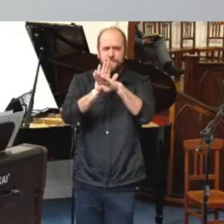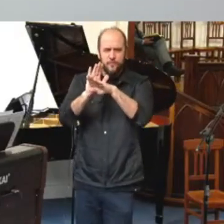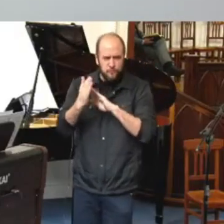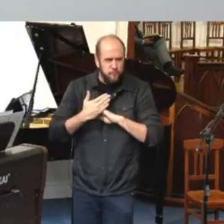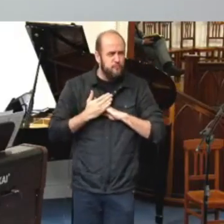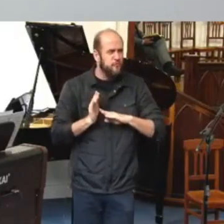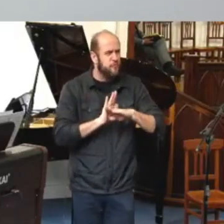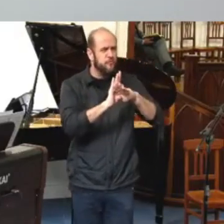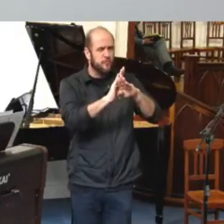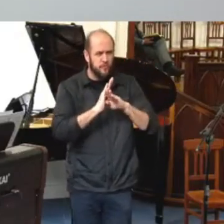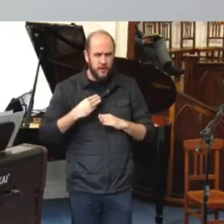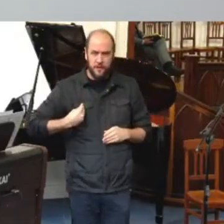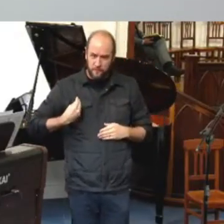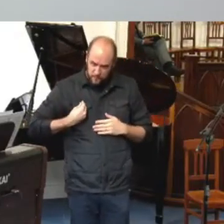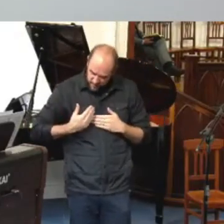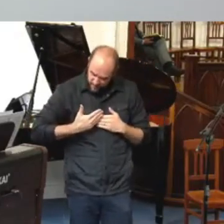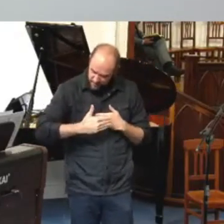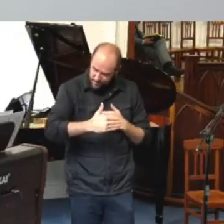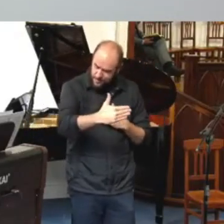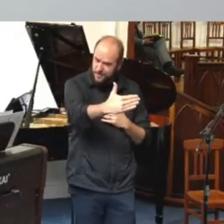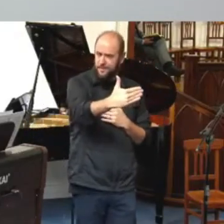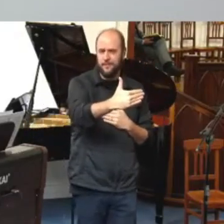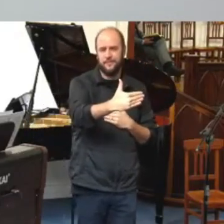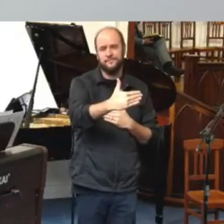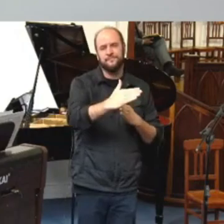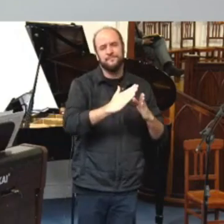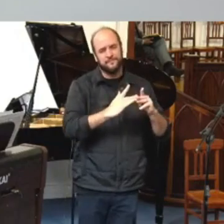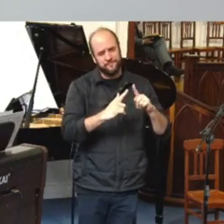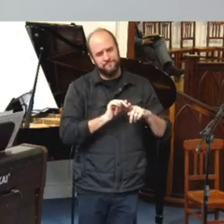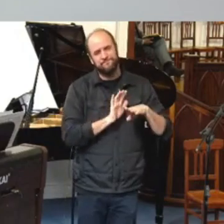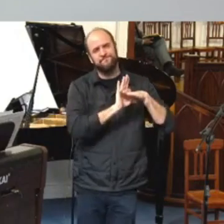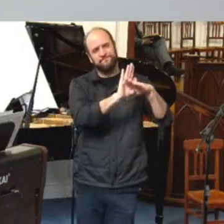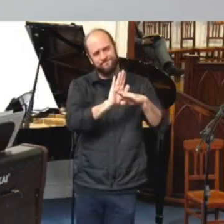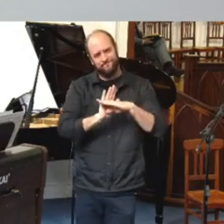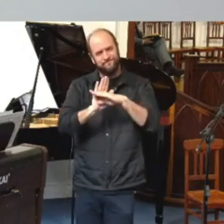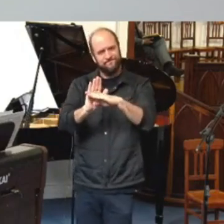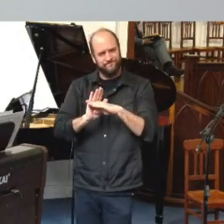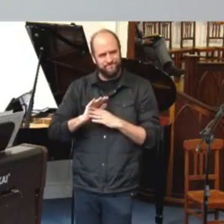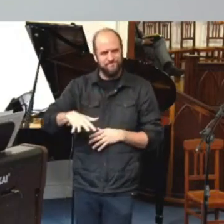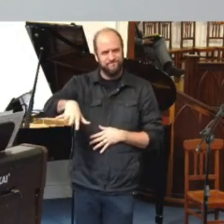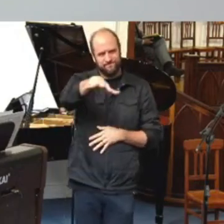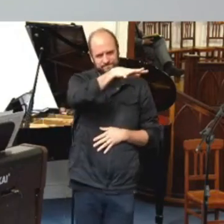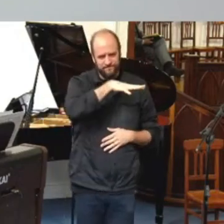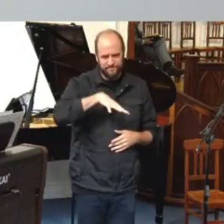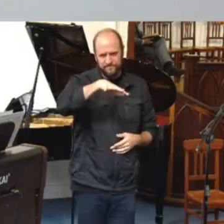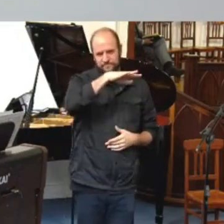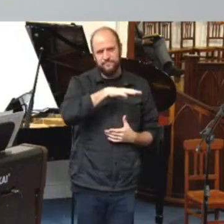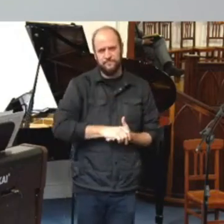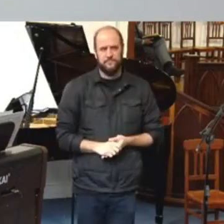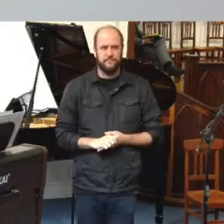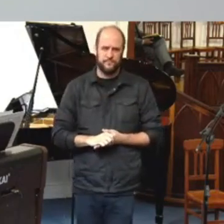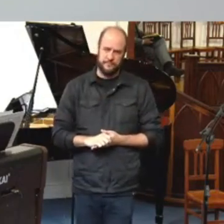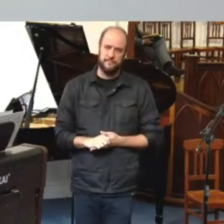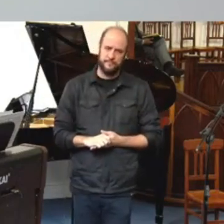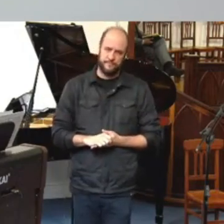na grande maratona com o Senhor Jesus. Então a igreja